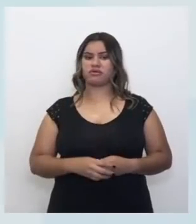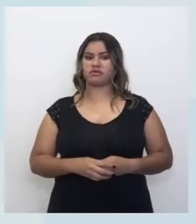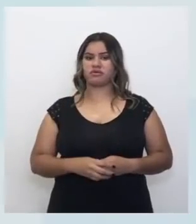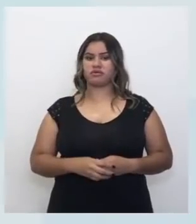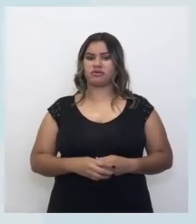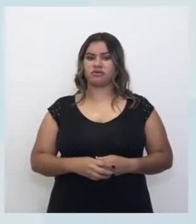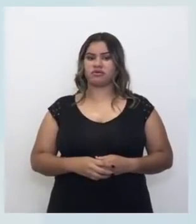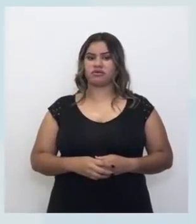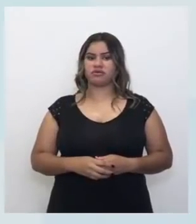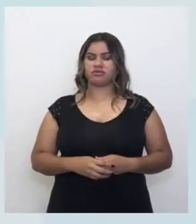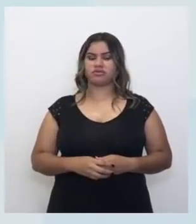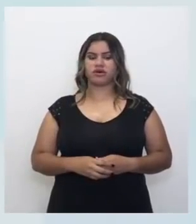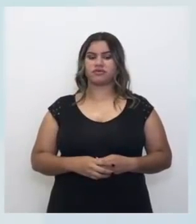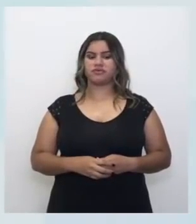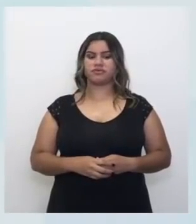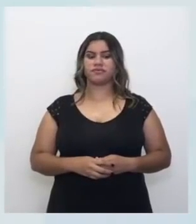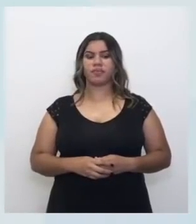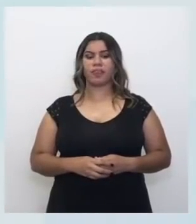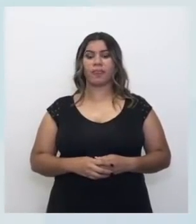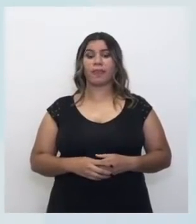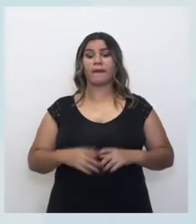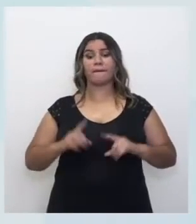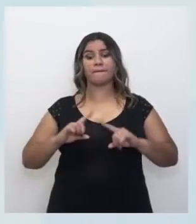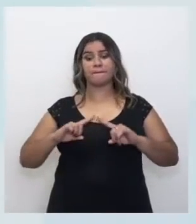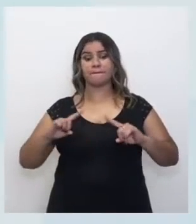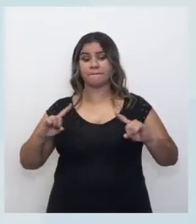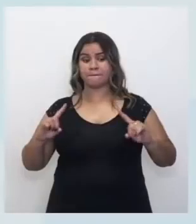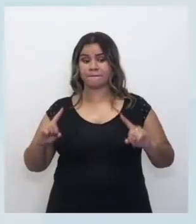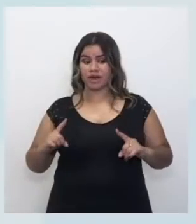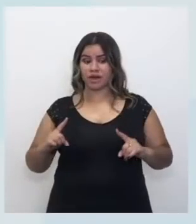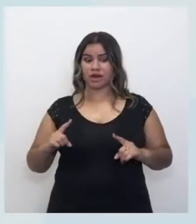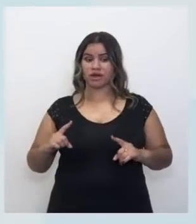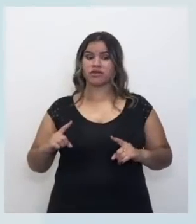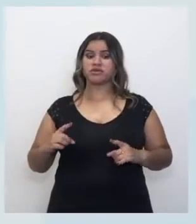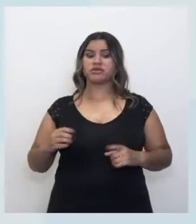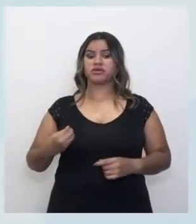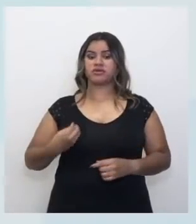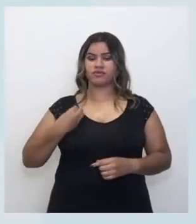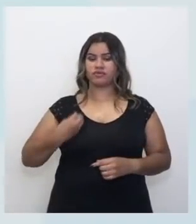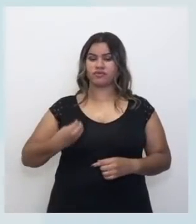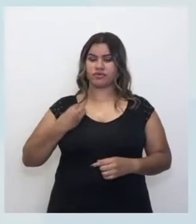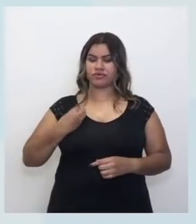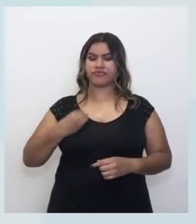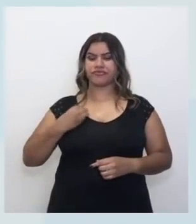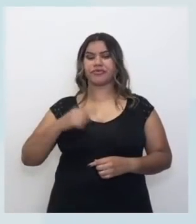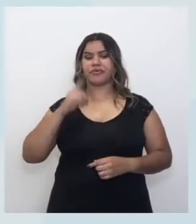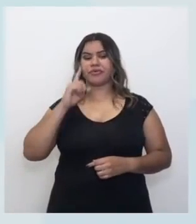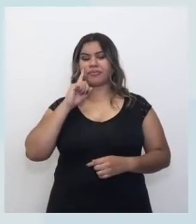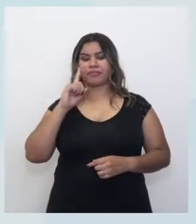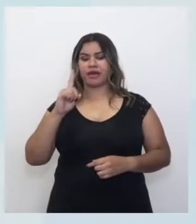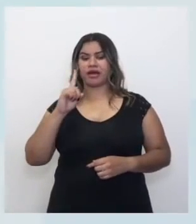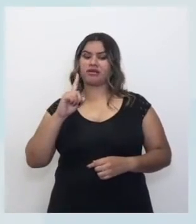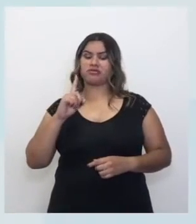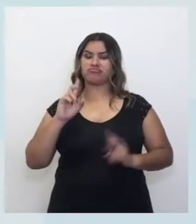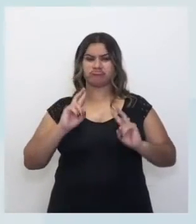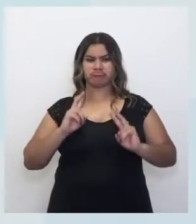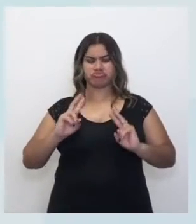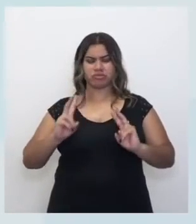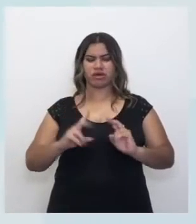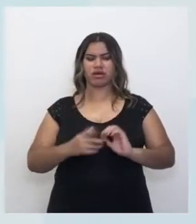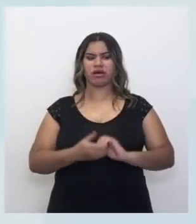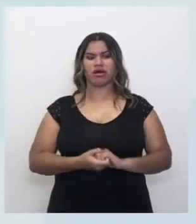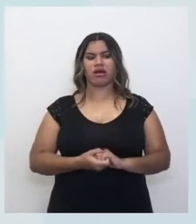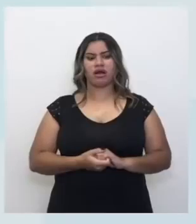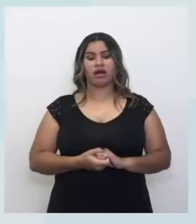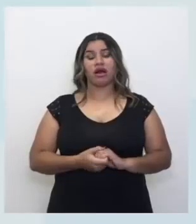na cotidianidade. Muito embora essa o absorva preponderantemente. Olha que interessante. Até